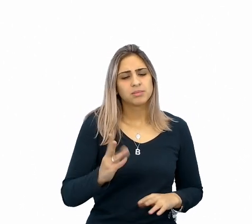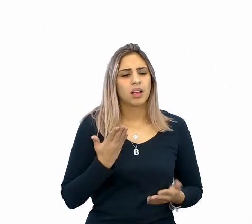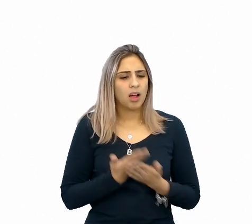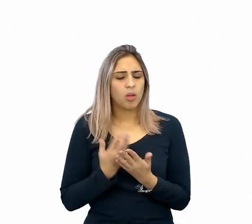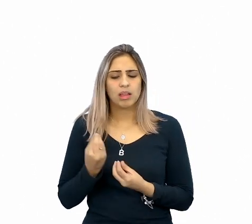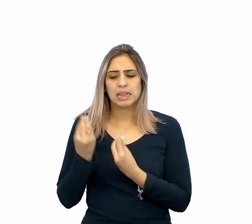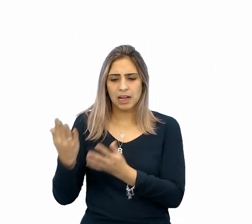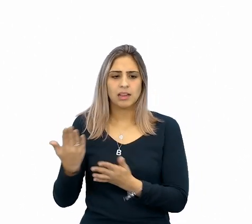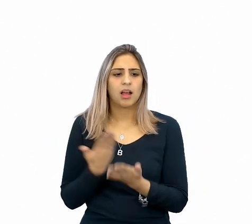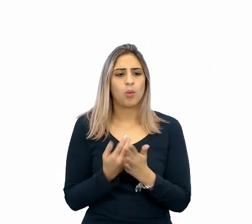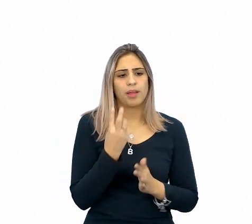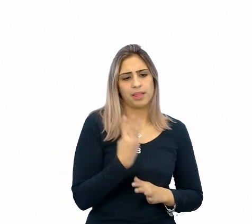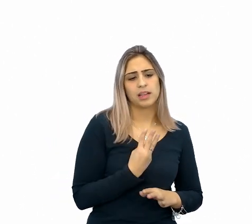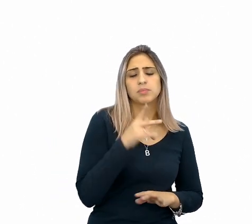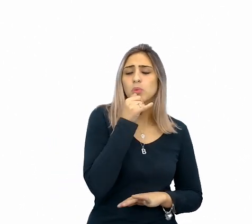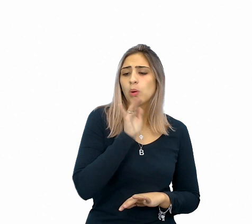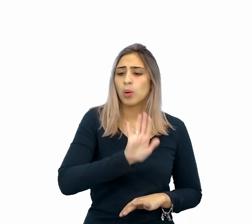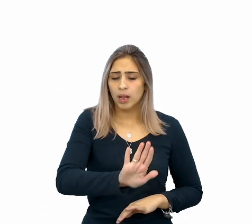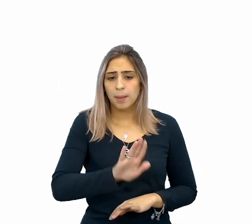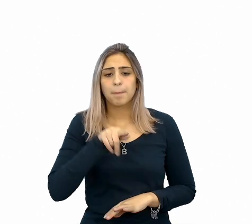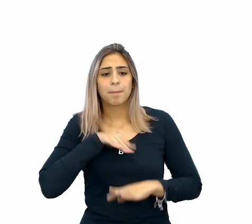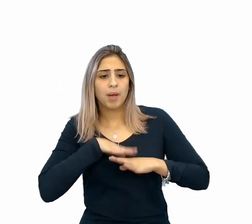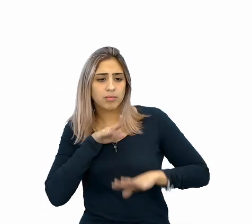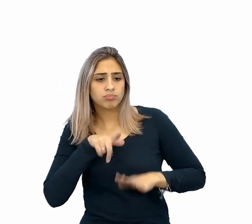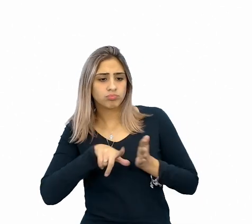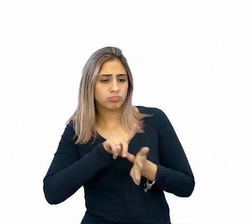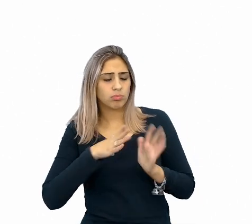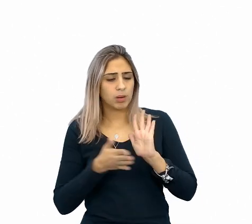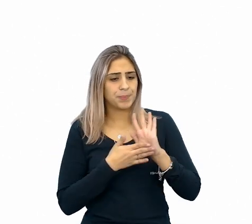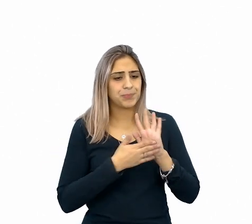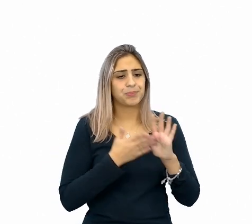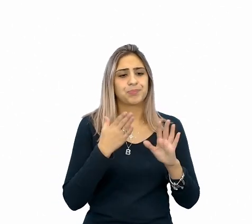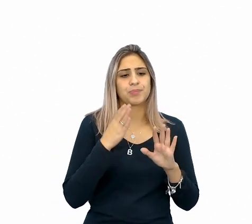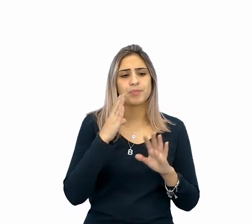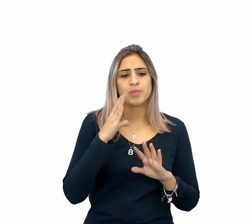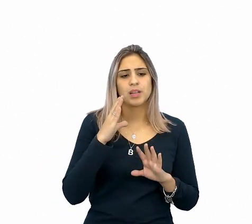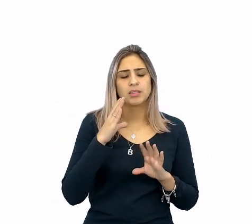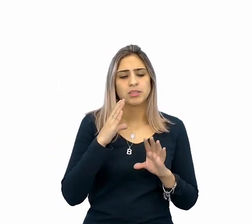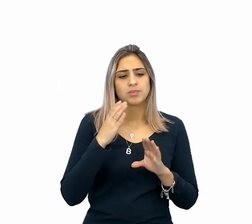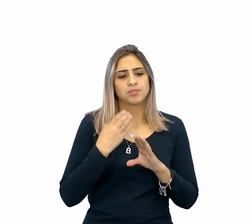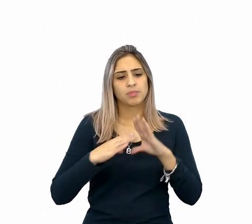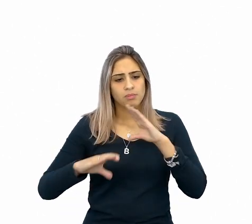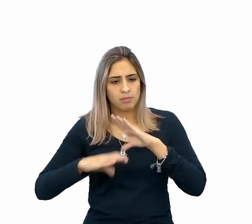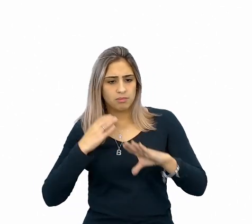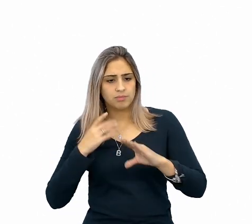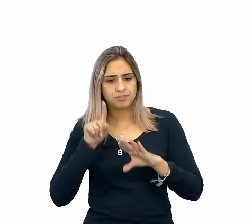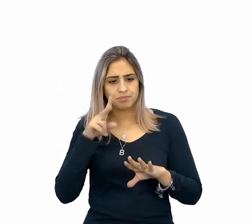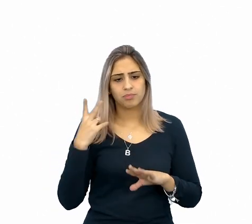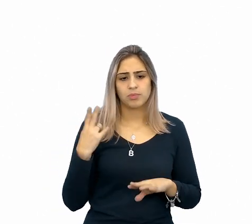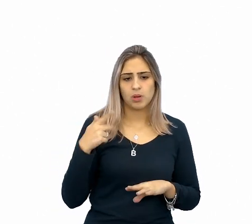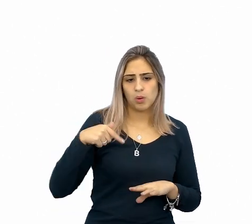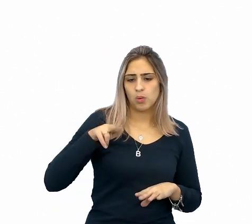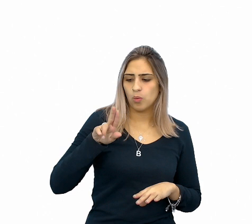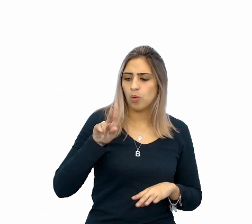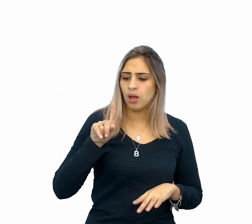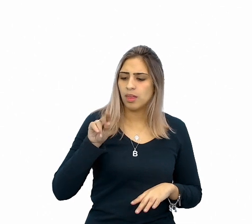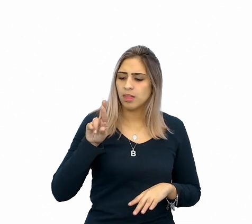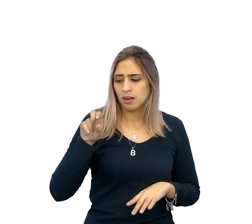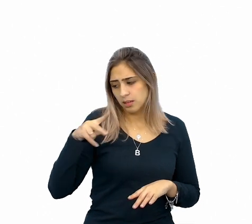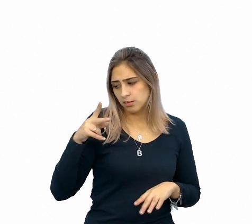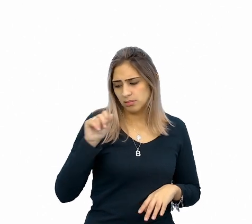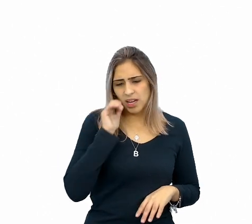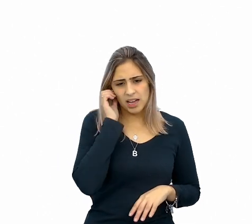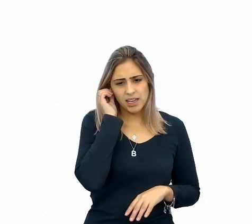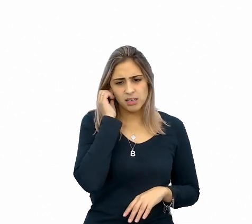na aula 3, porém, ao invés de tratar das cantigas, serão as quadrinhas que serão